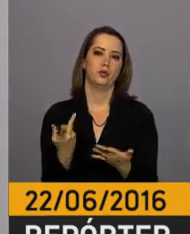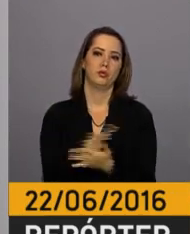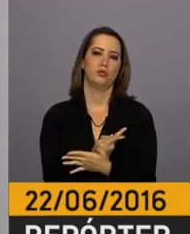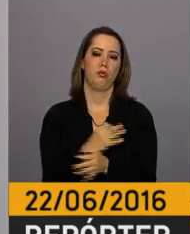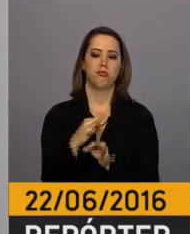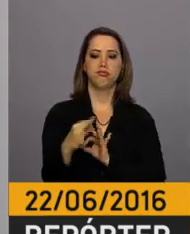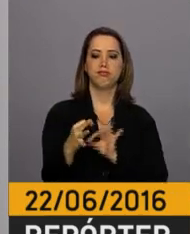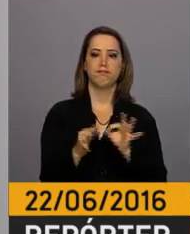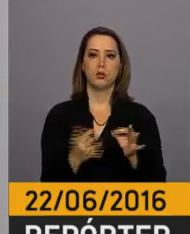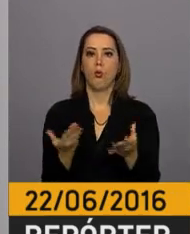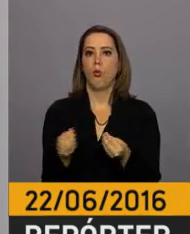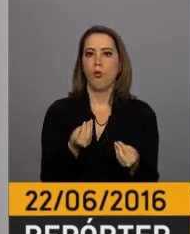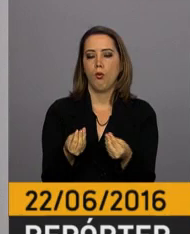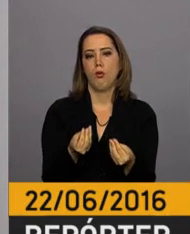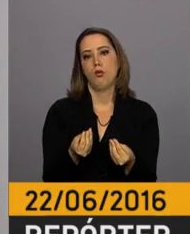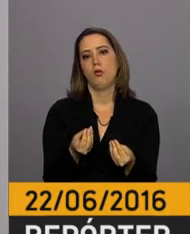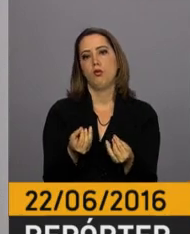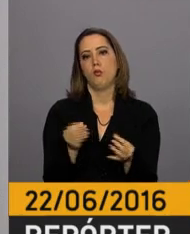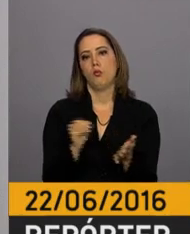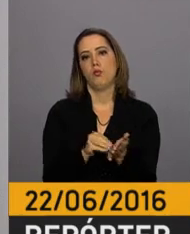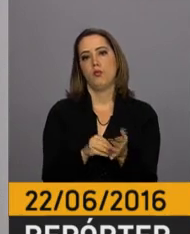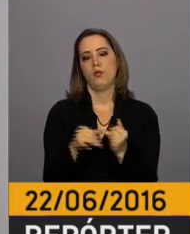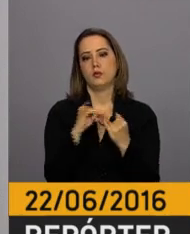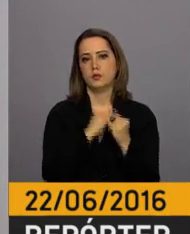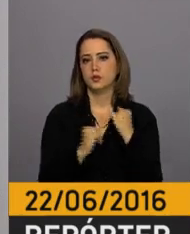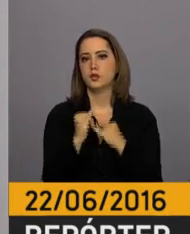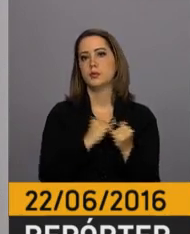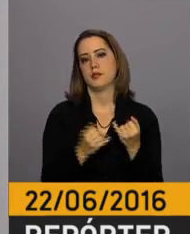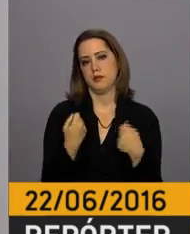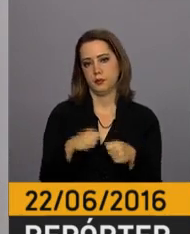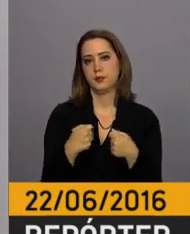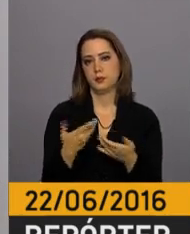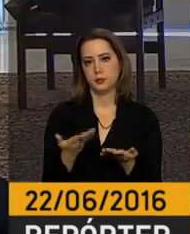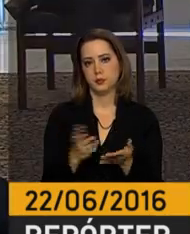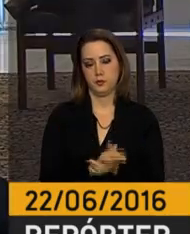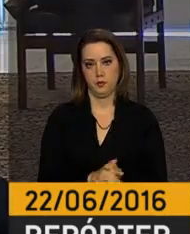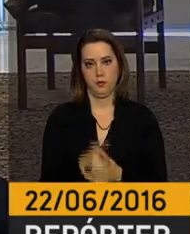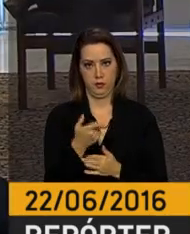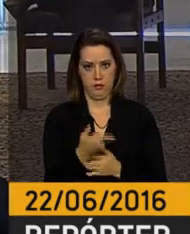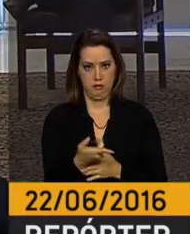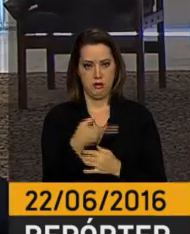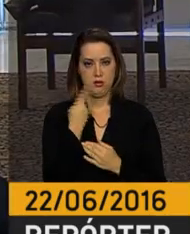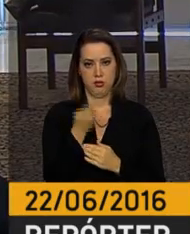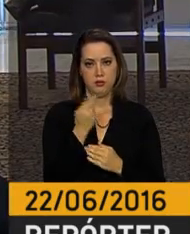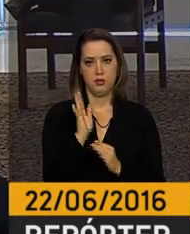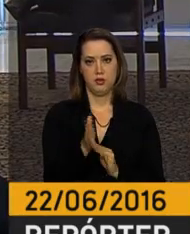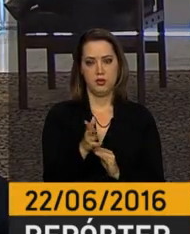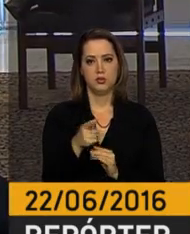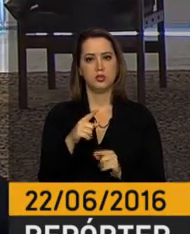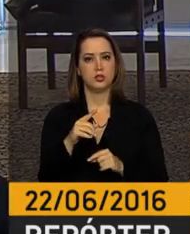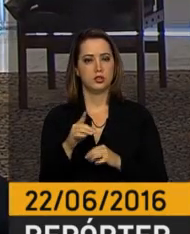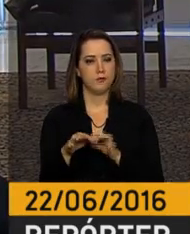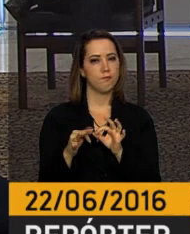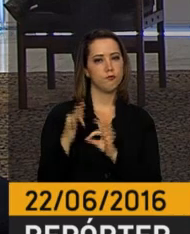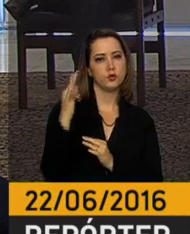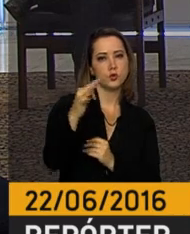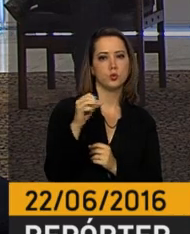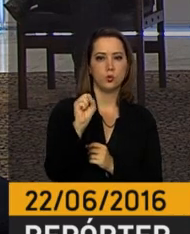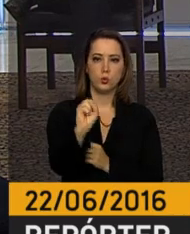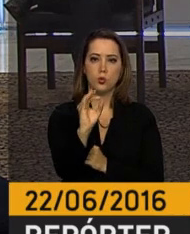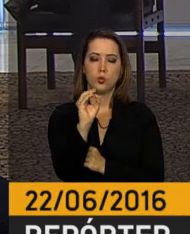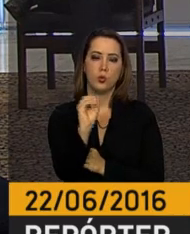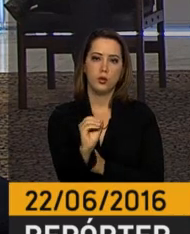delineadas como políticas públicas Então o que dizer dado essa história de 80 anos os próximos 80